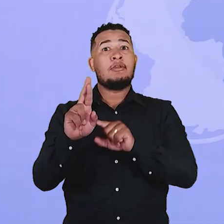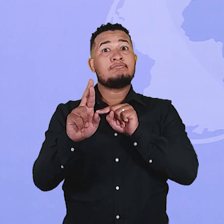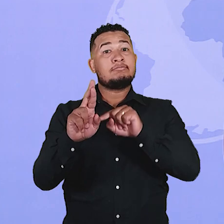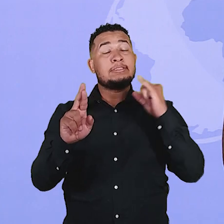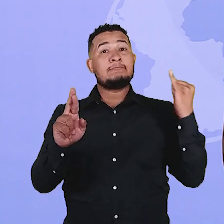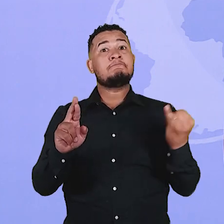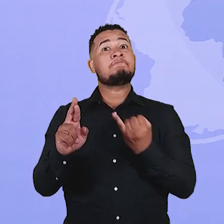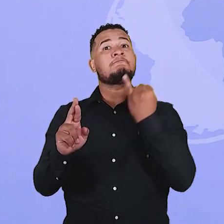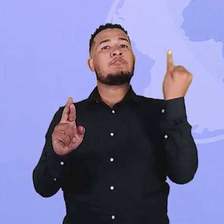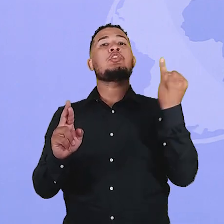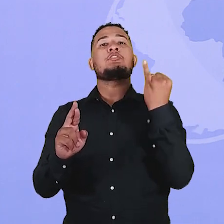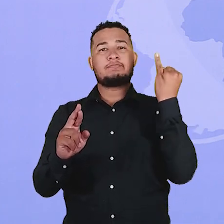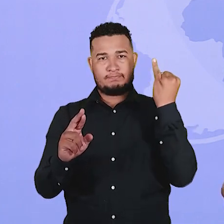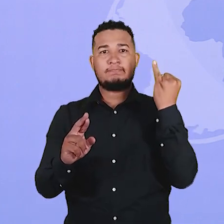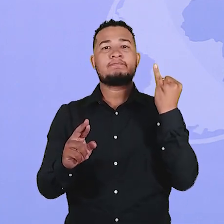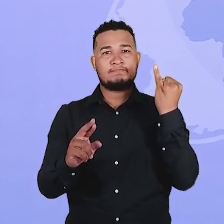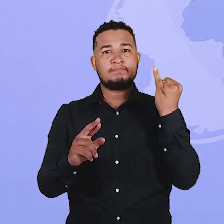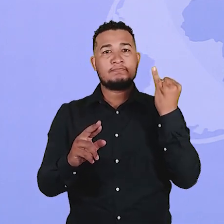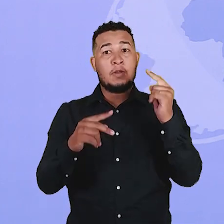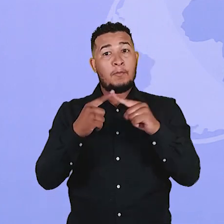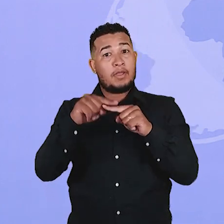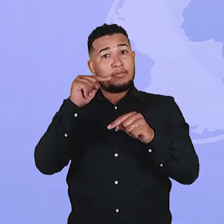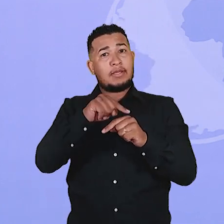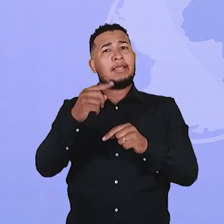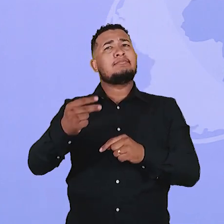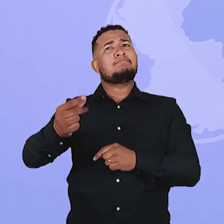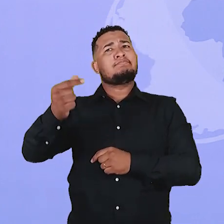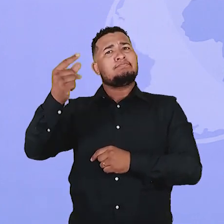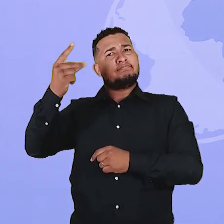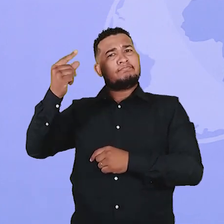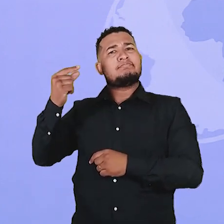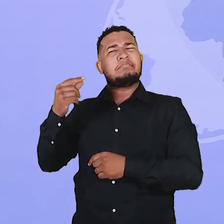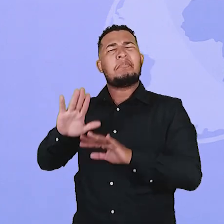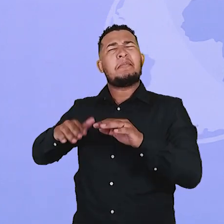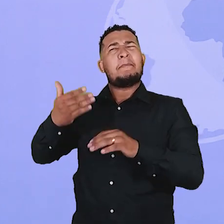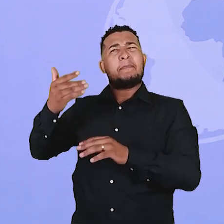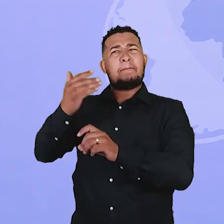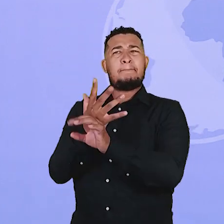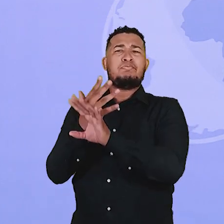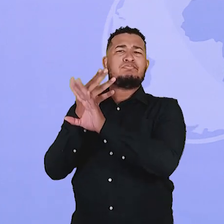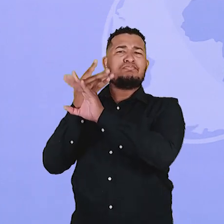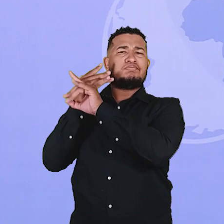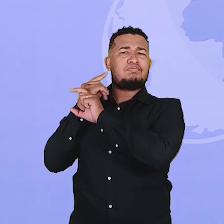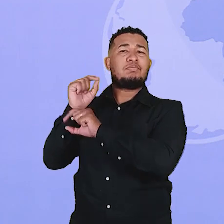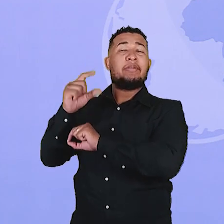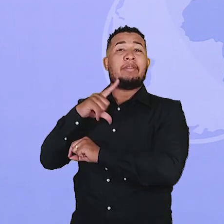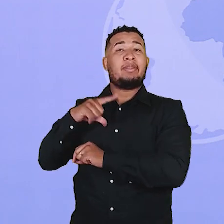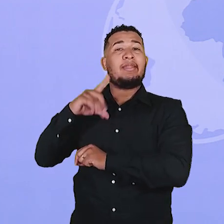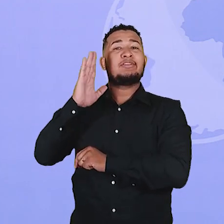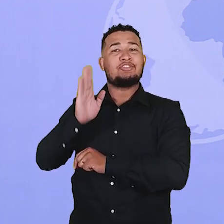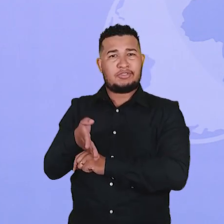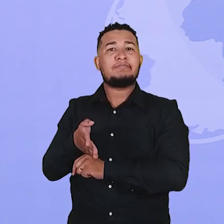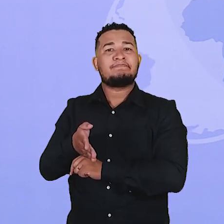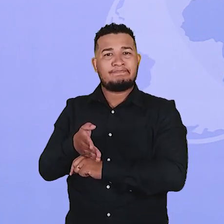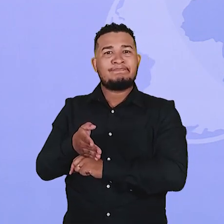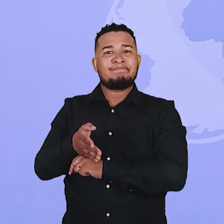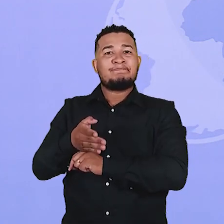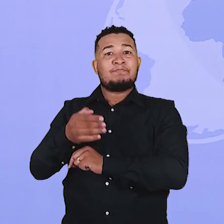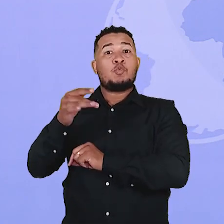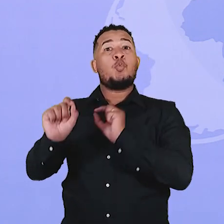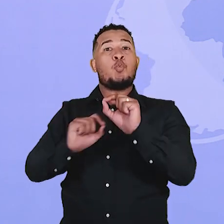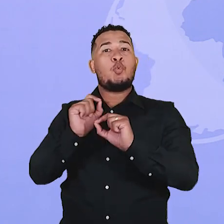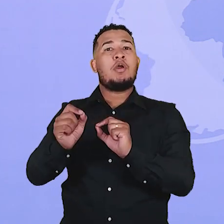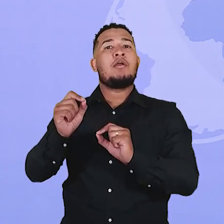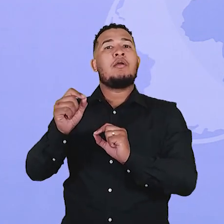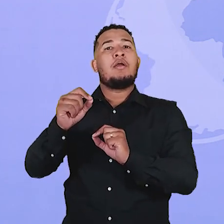no estudo aí da termologia. O calor há muito tempo, desde antigamente, já era